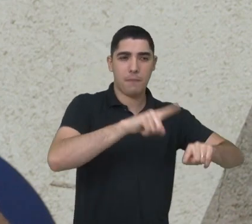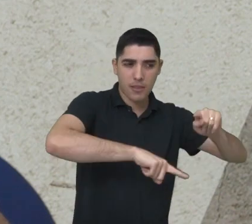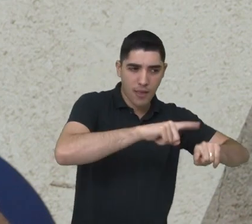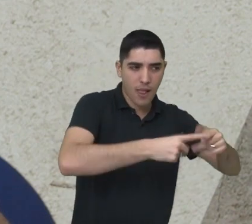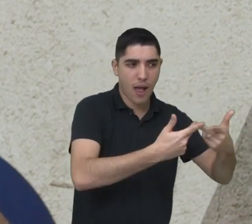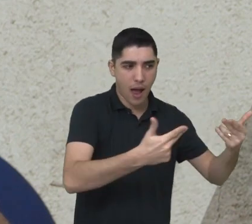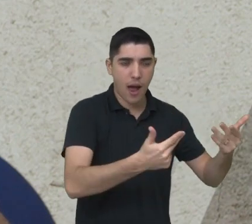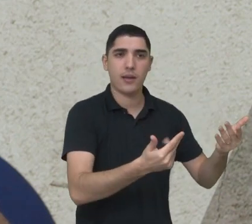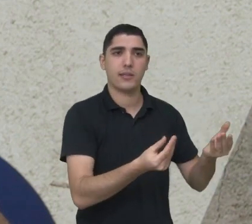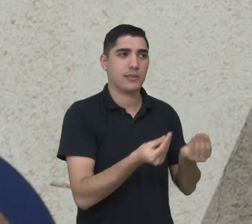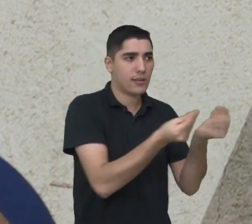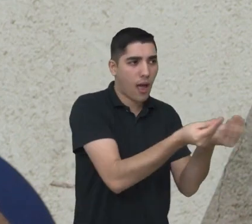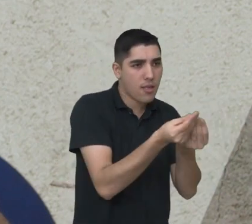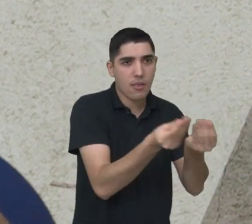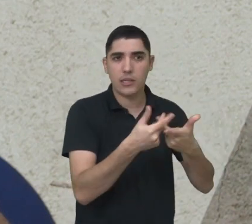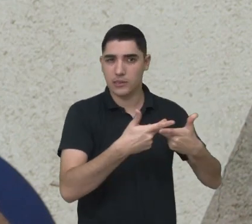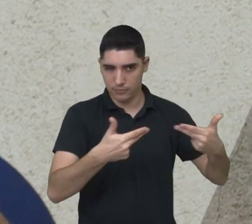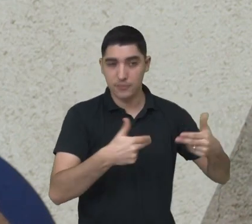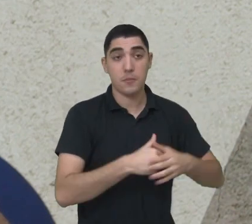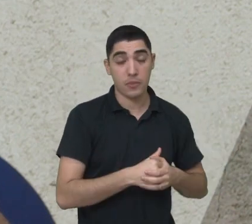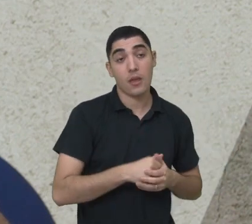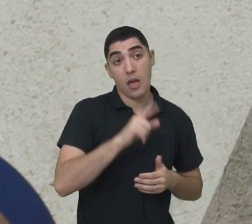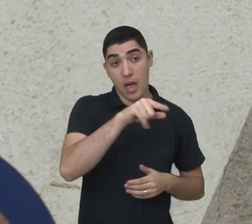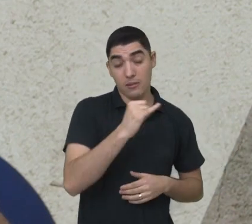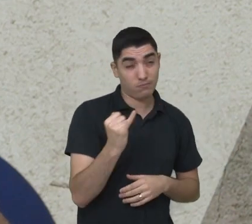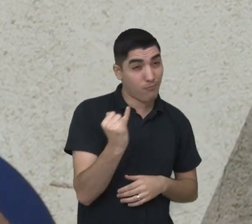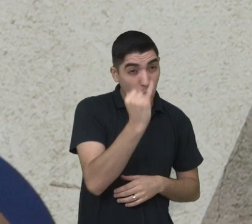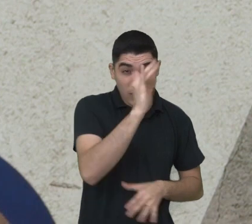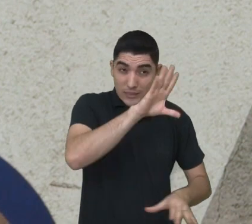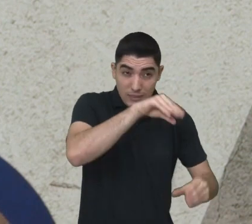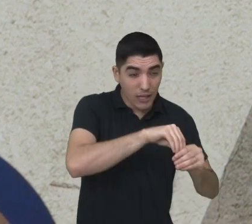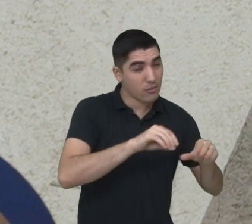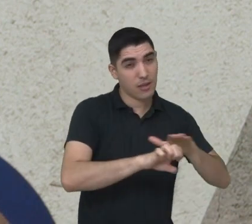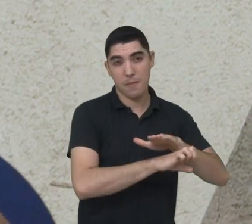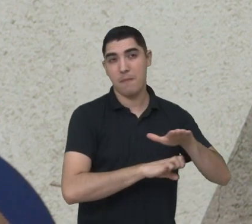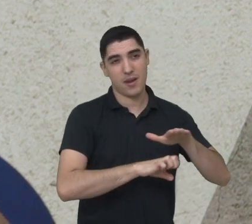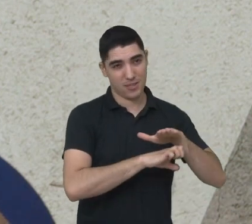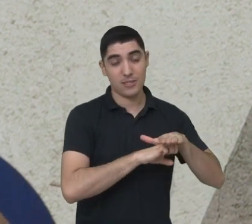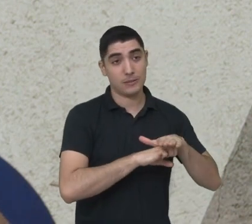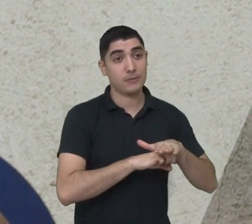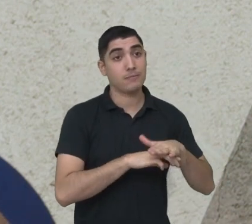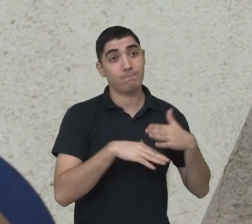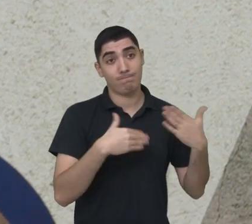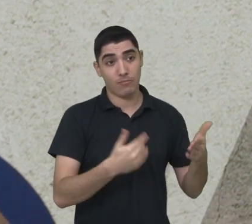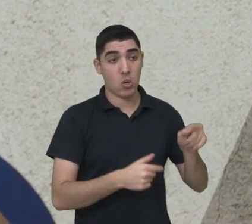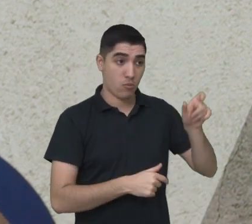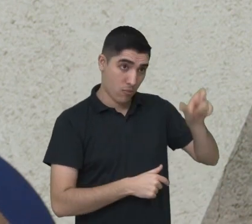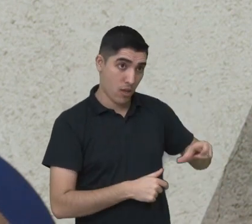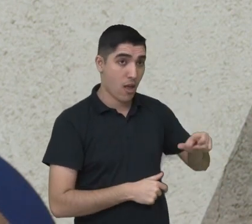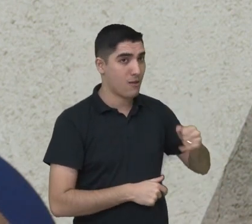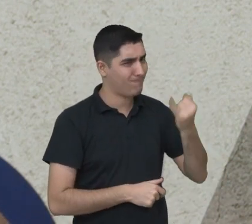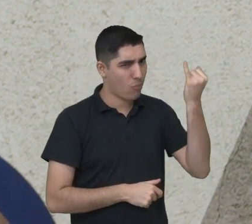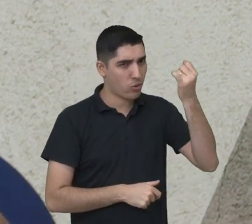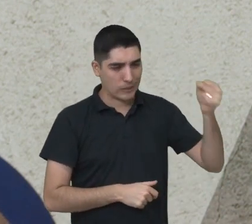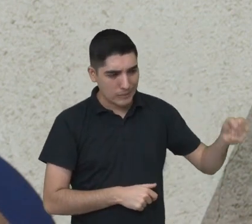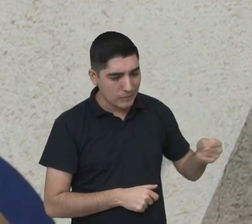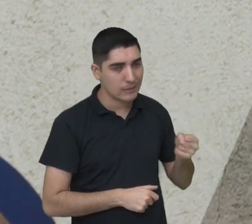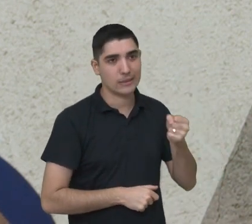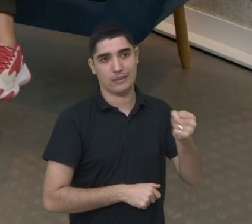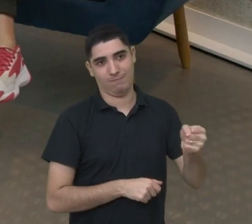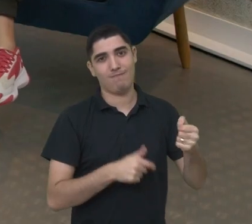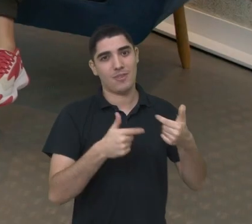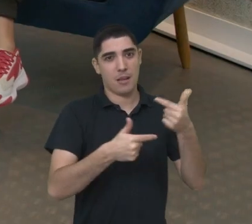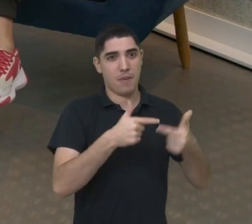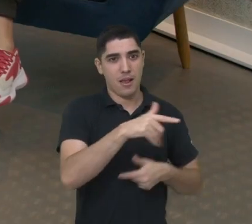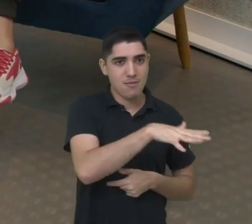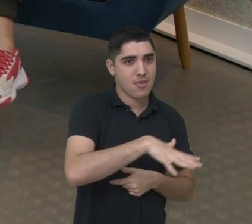é o espinha dorsal dentro de uma indústria, né? Então é muito importante a presença dele lá, né, dentro de todas as outras áreas. Ele